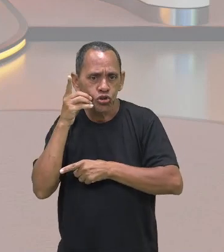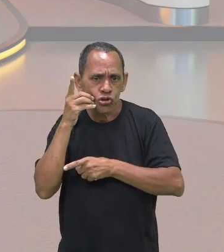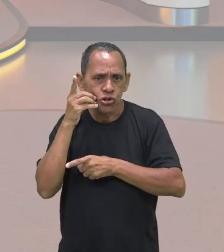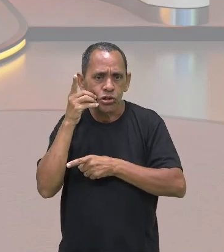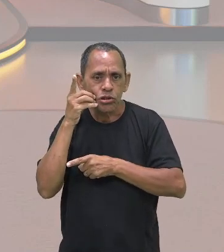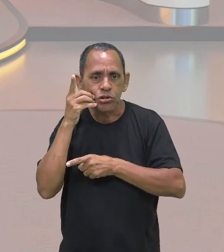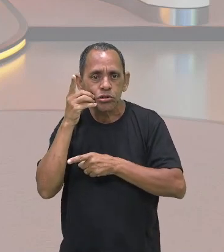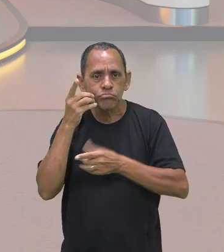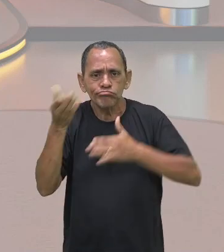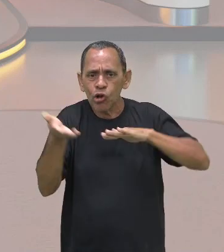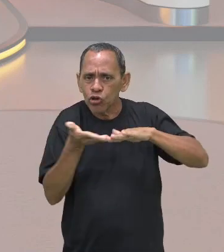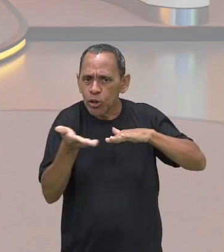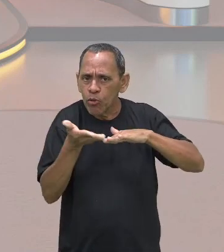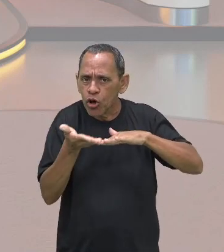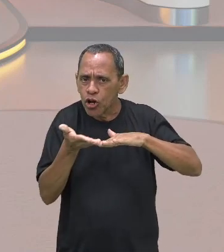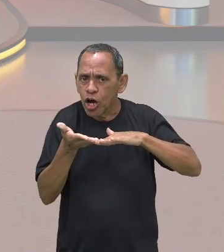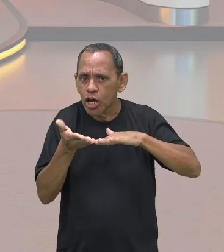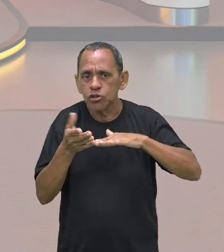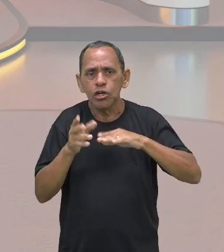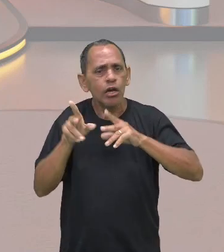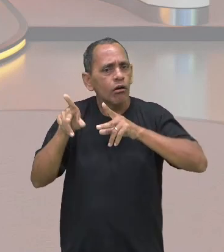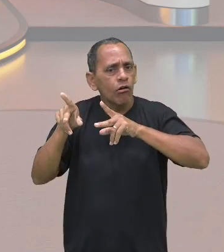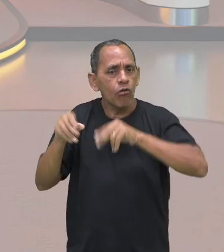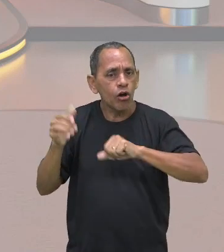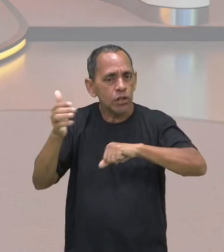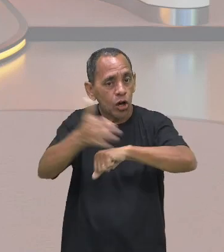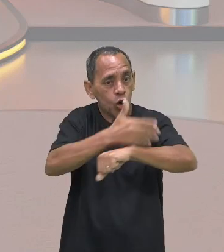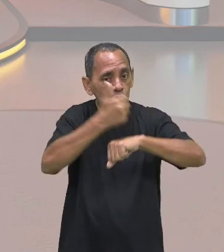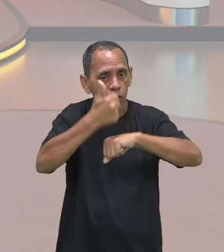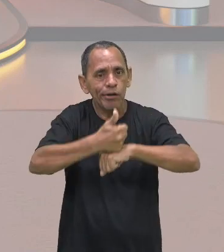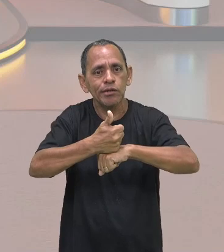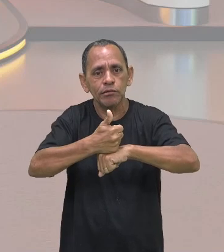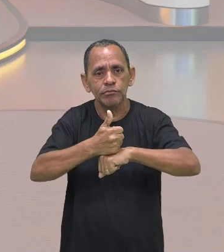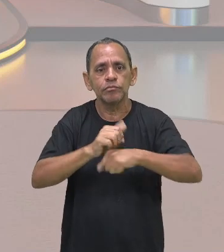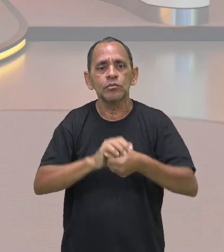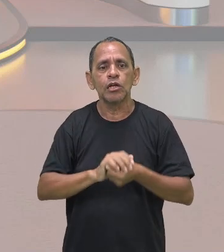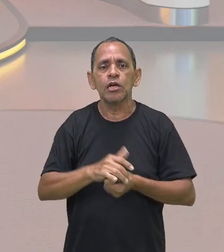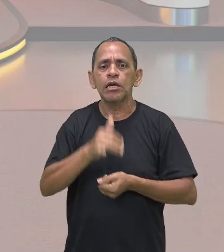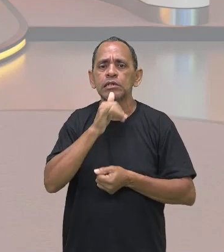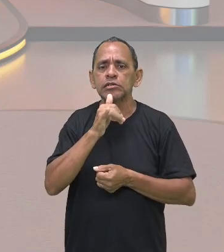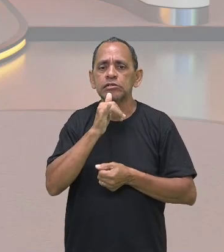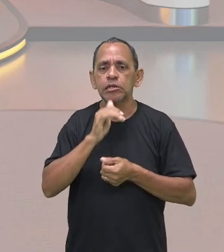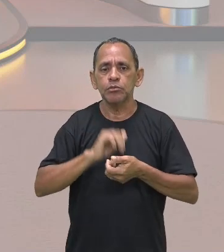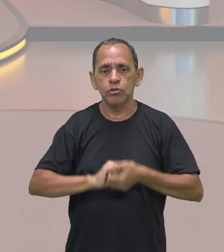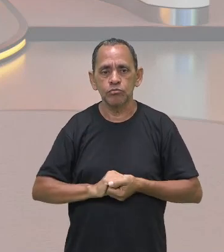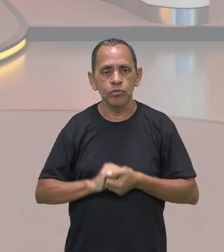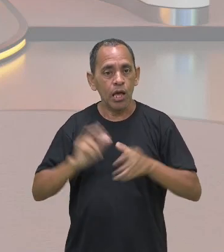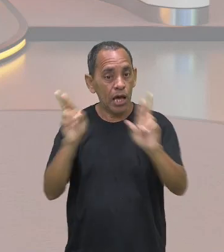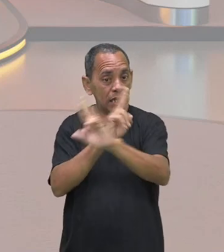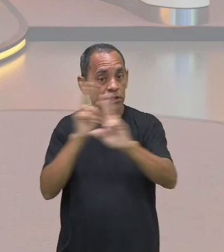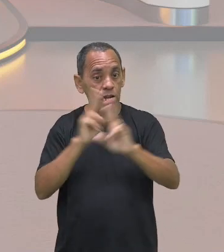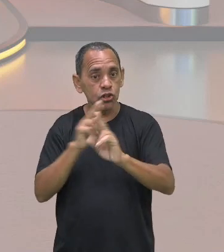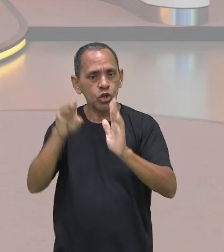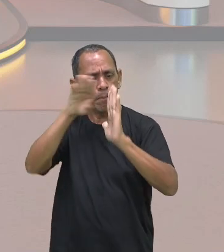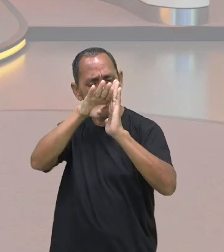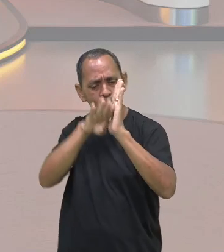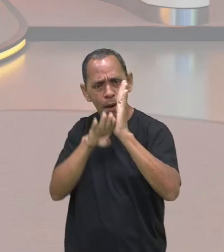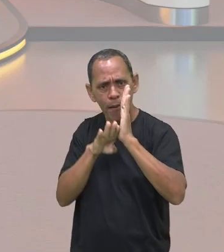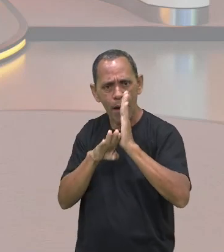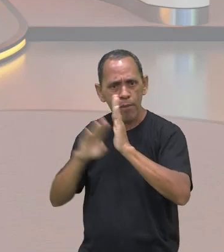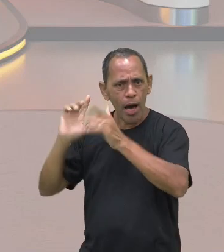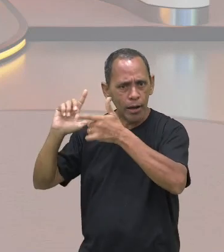contemporâneos para a colônia. Ele verifica, por exemplo, que as relações de classe